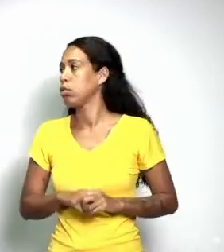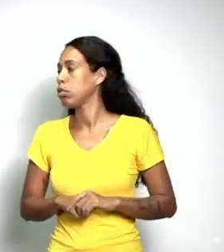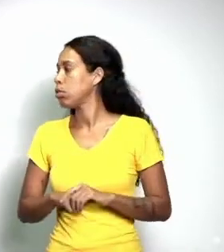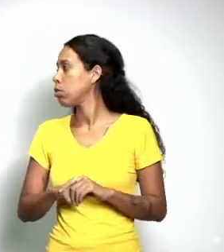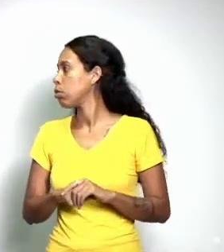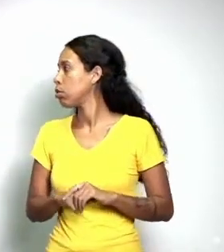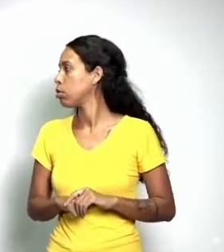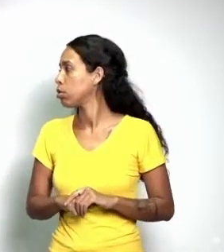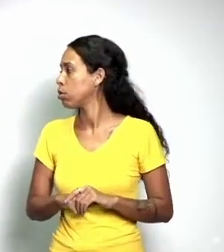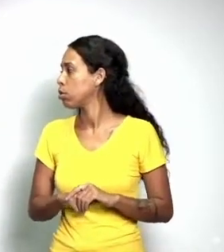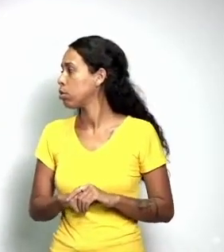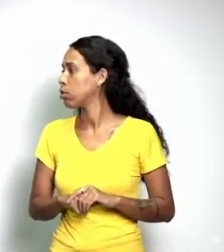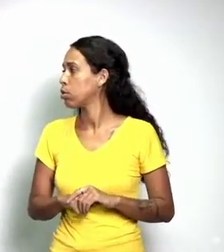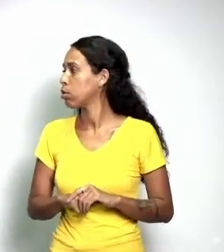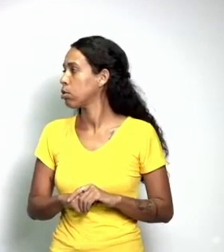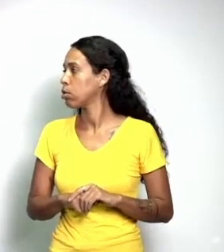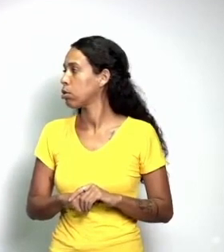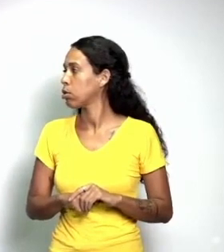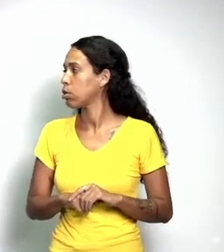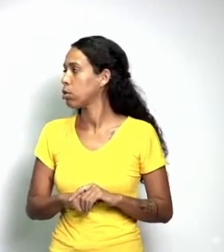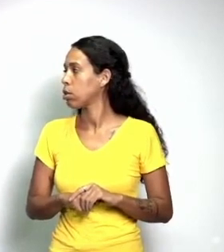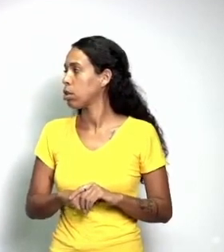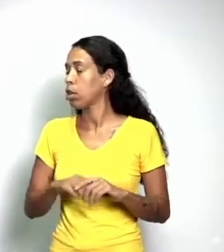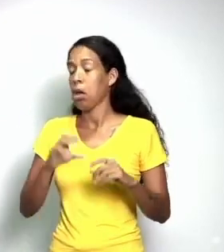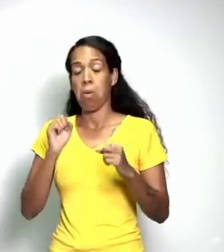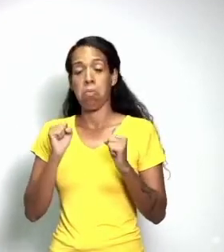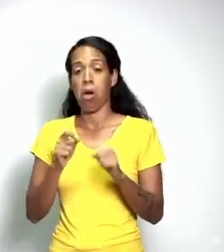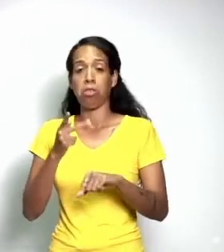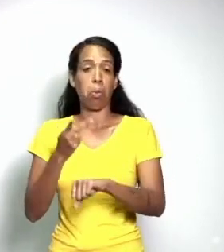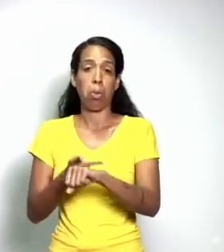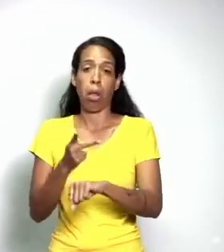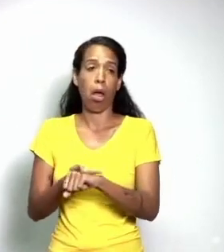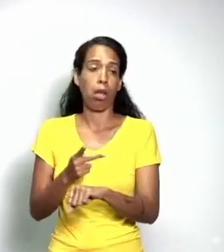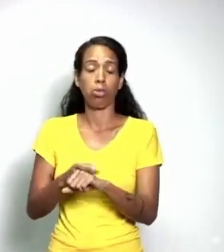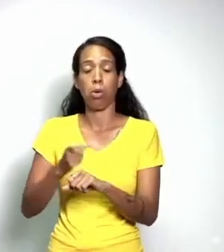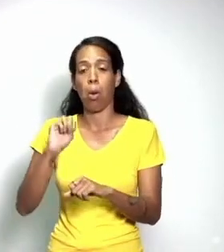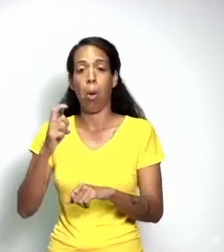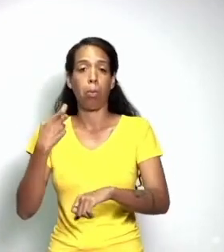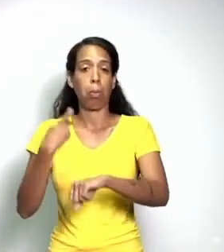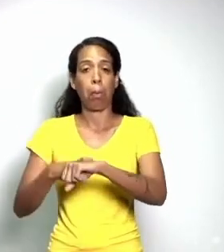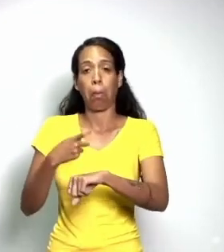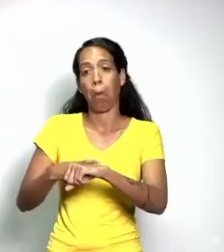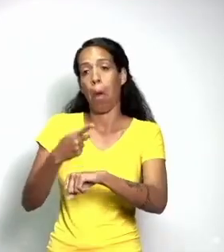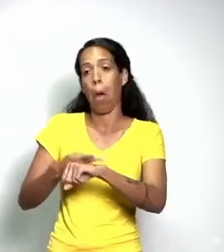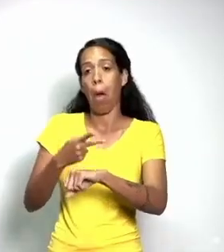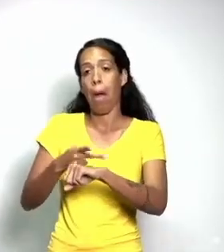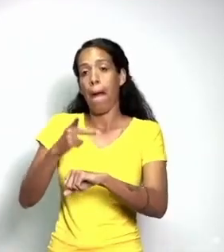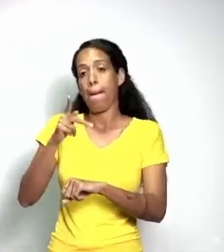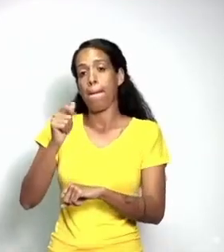ele é basicamente um acessório, pode ser de madeira ou de plástico, mas é pensando